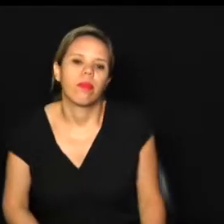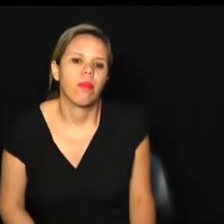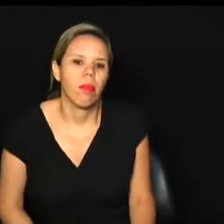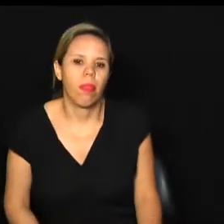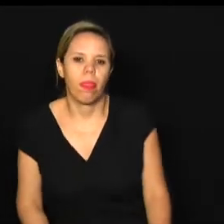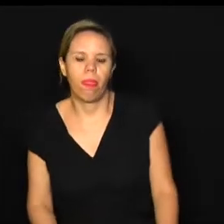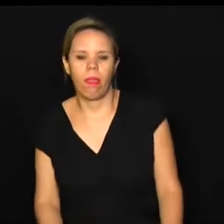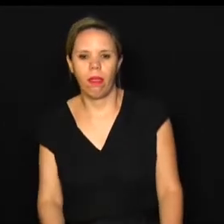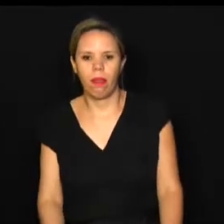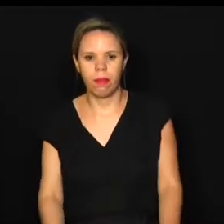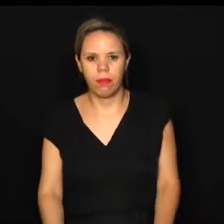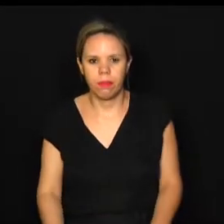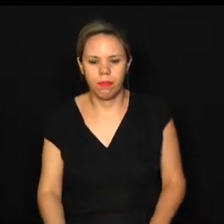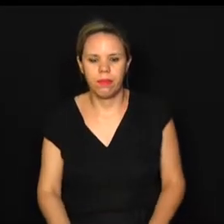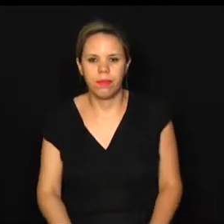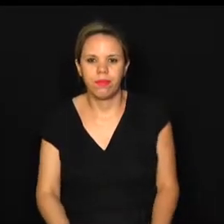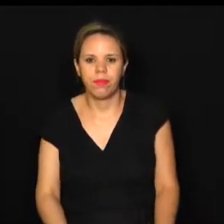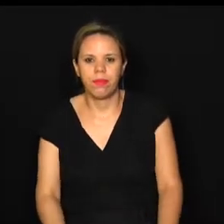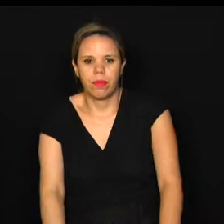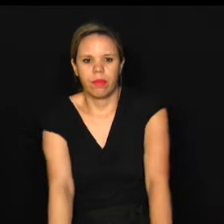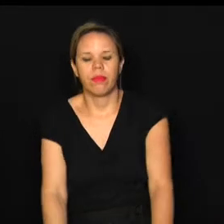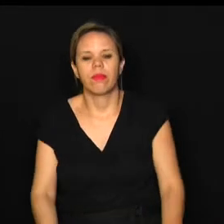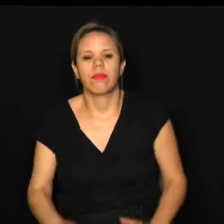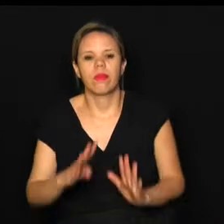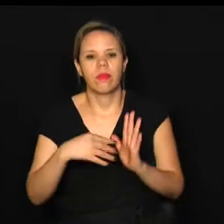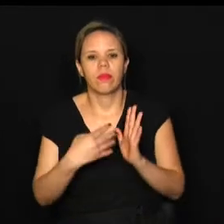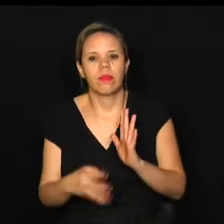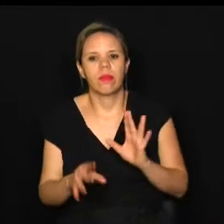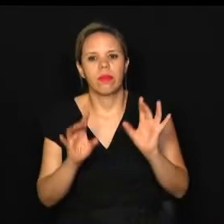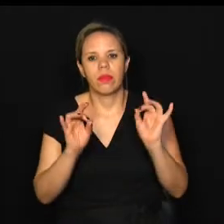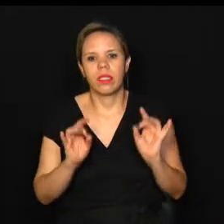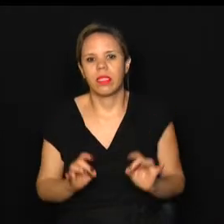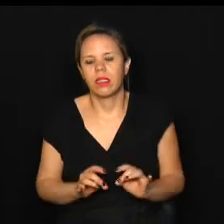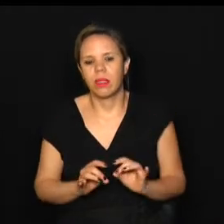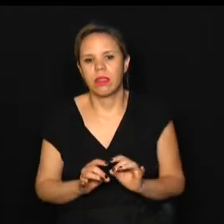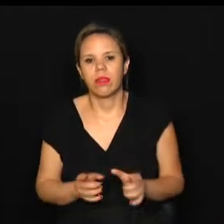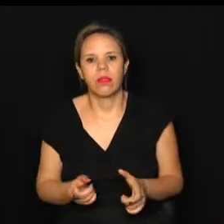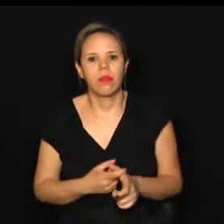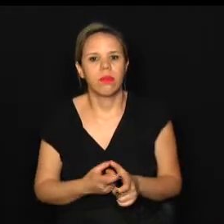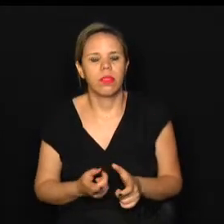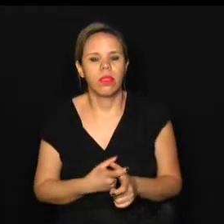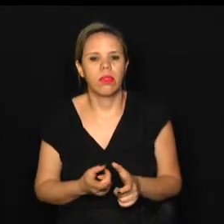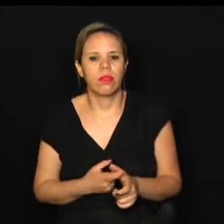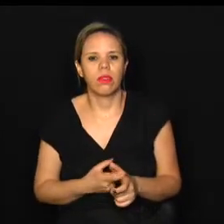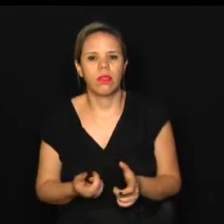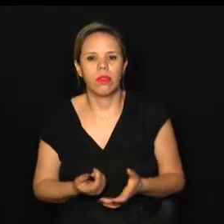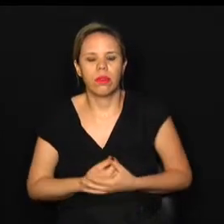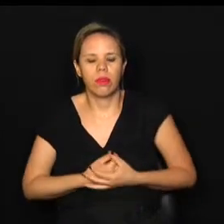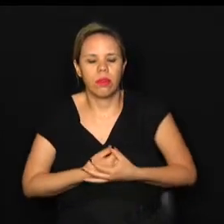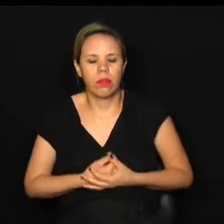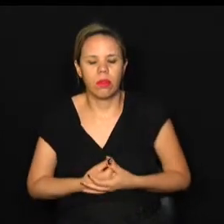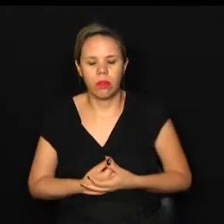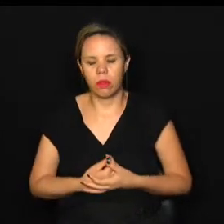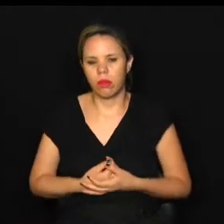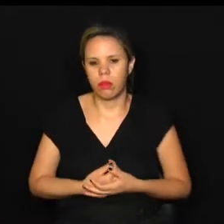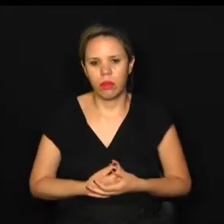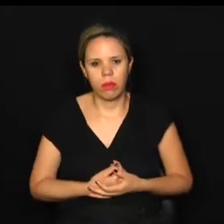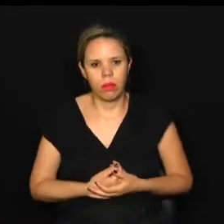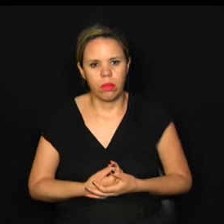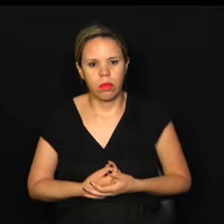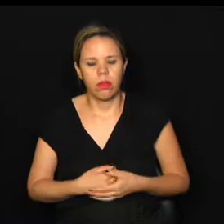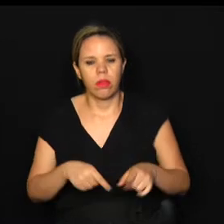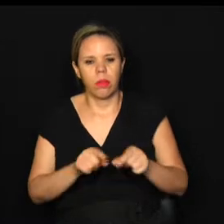Nessa outra tabela, a gente detalha um pouco aqui das despesas liquidadas, também fazendo